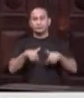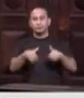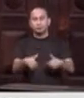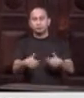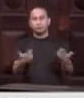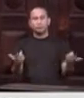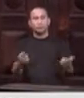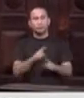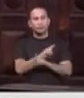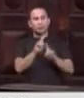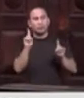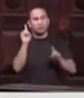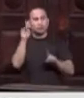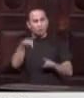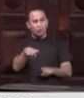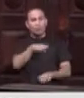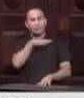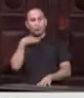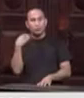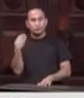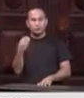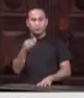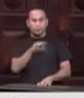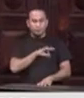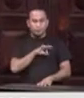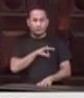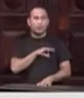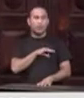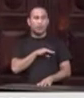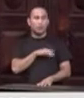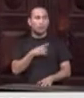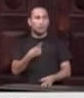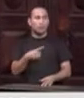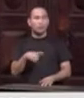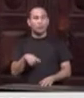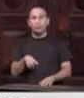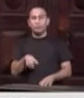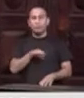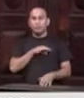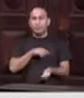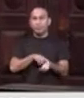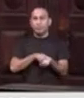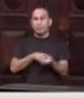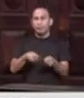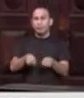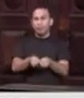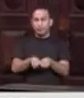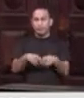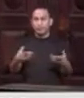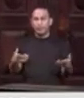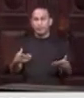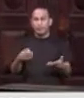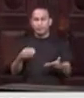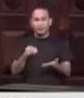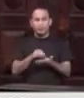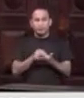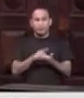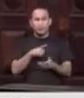consequências não só da morte de policiais, como policiais subjúdice, pelos autos de resistência. Nós temos